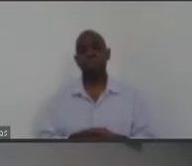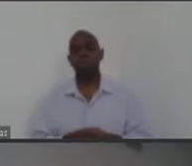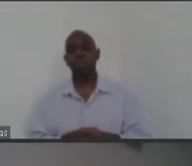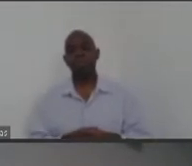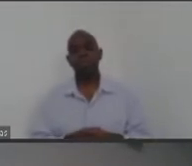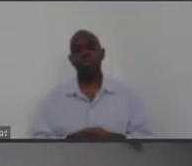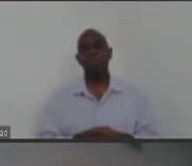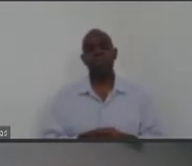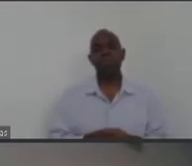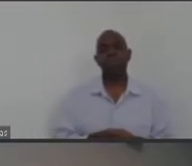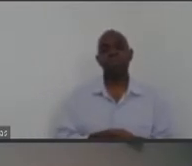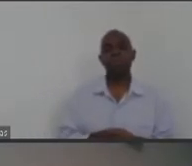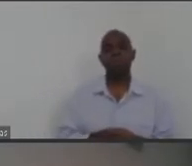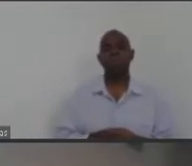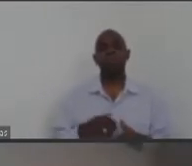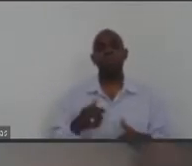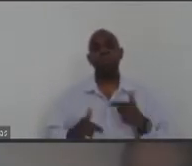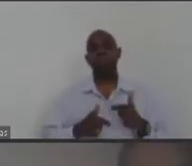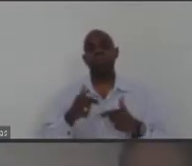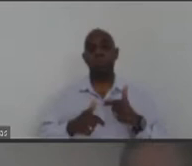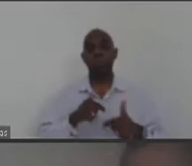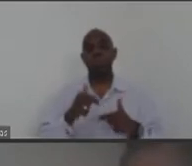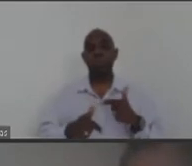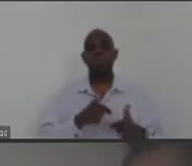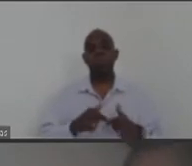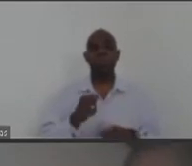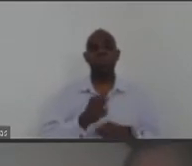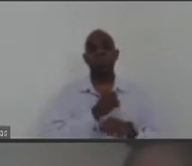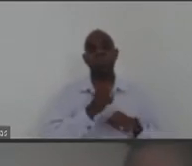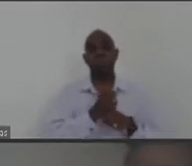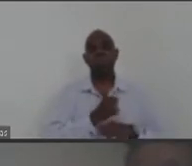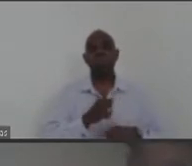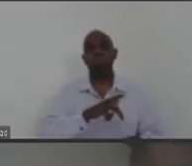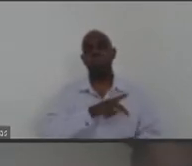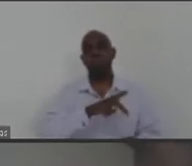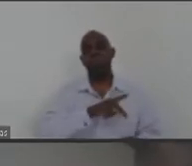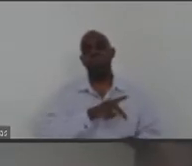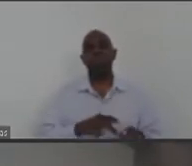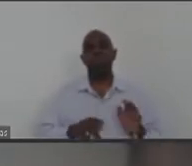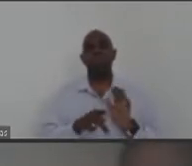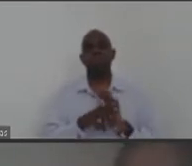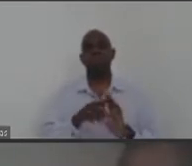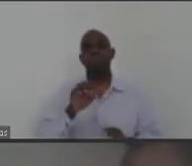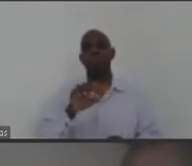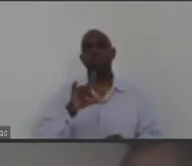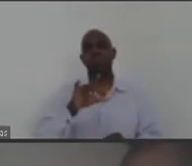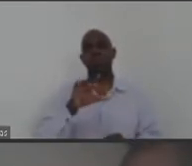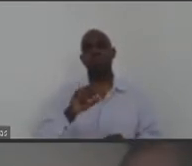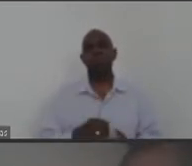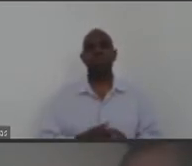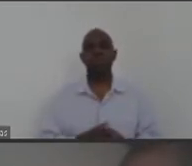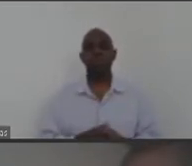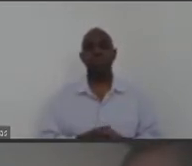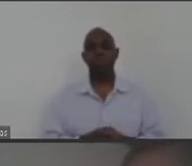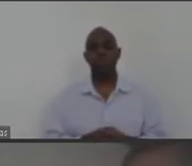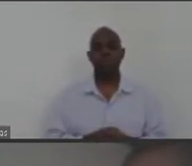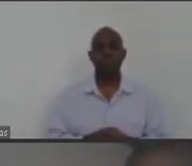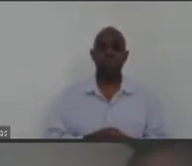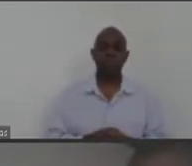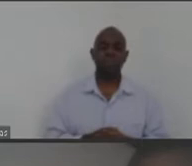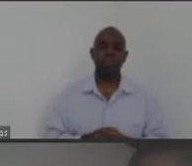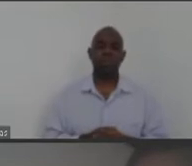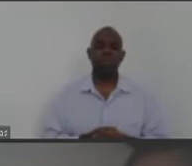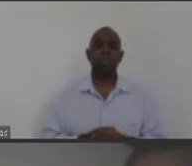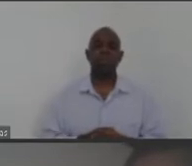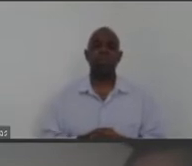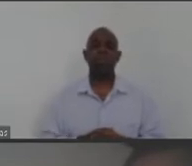de Obras e Serviços Públicos e Atividades Privadas. Vereador Hélio. Mas... Vereador